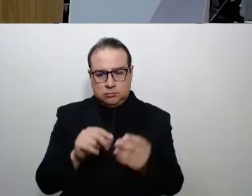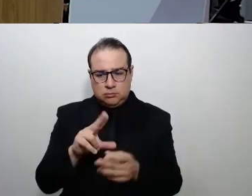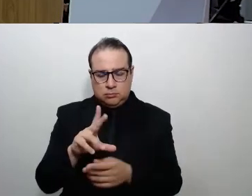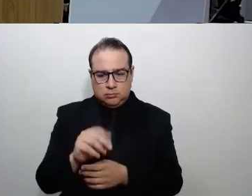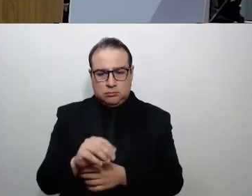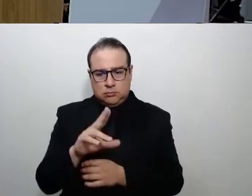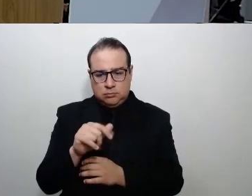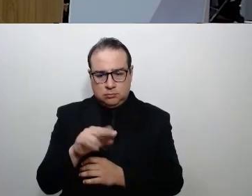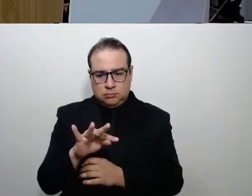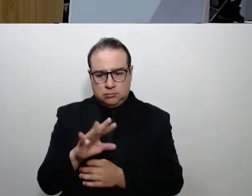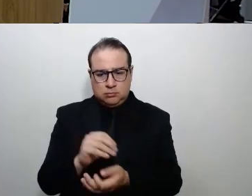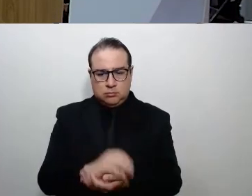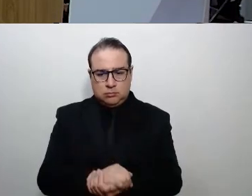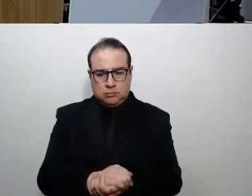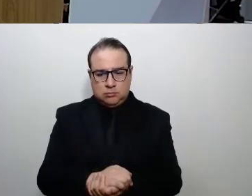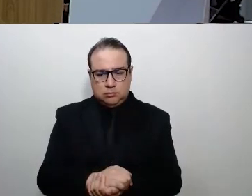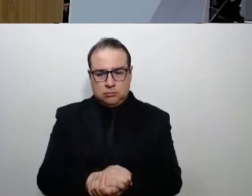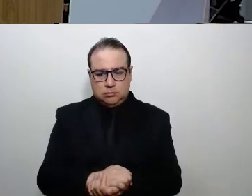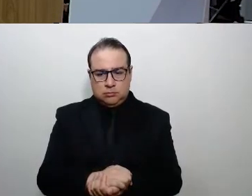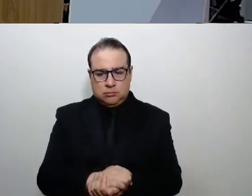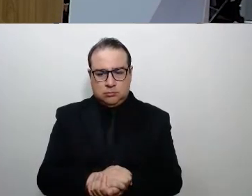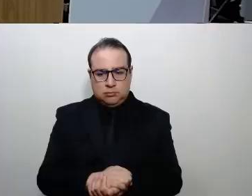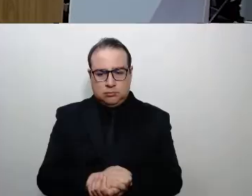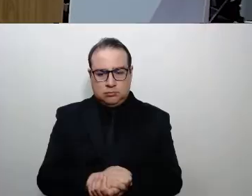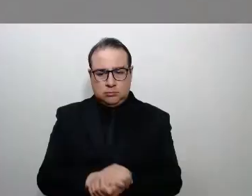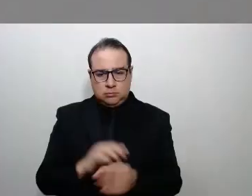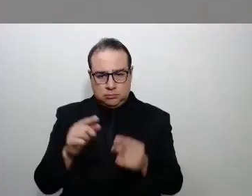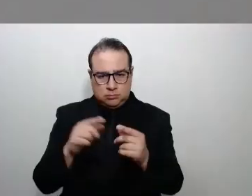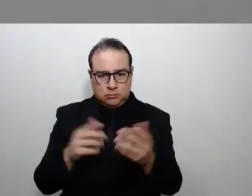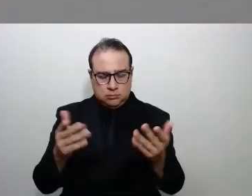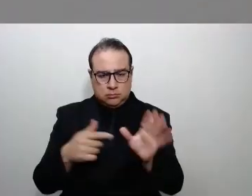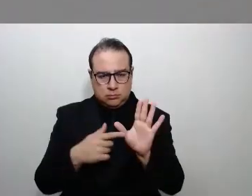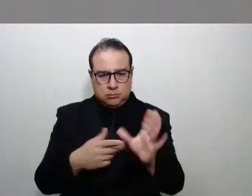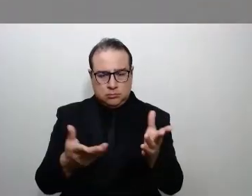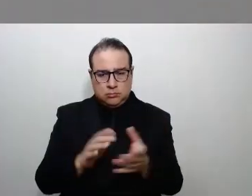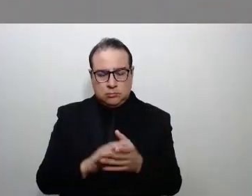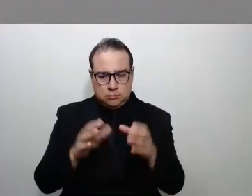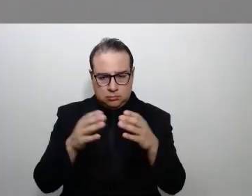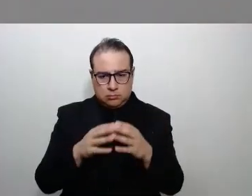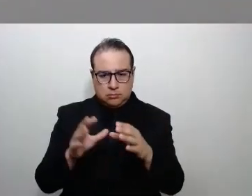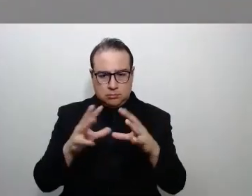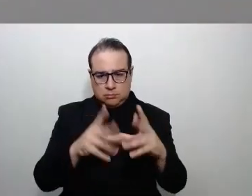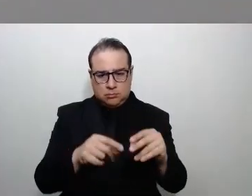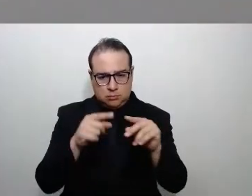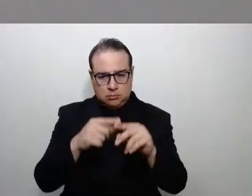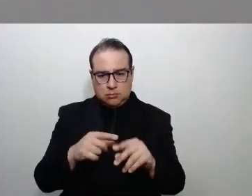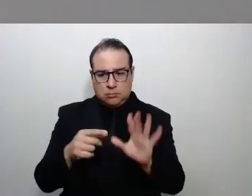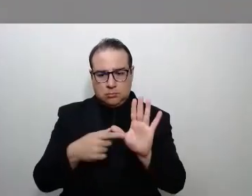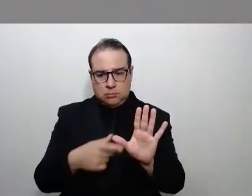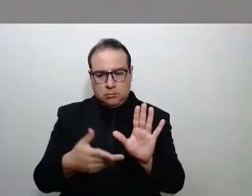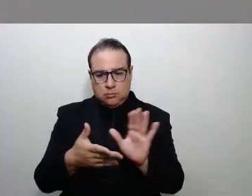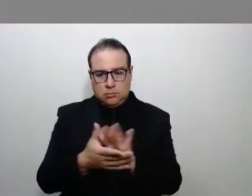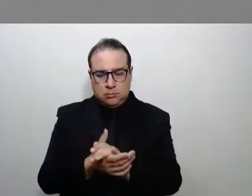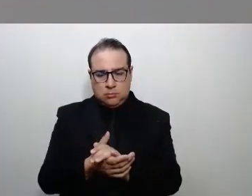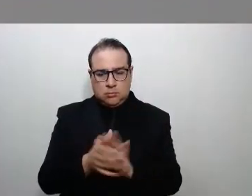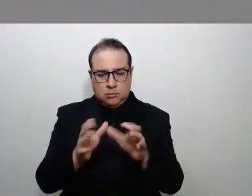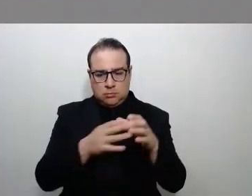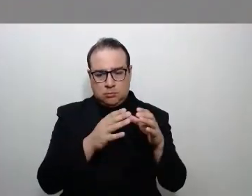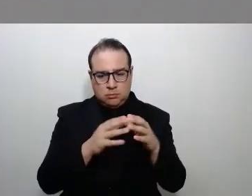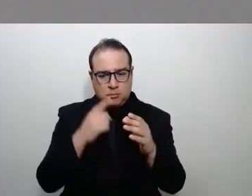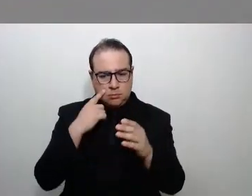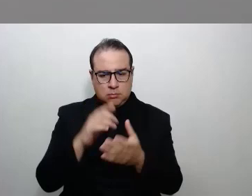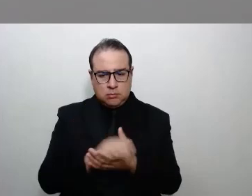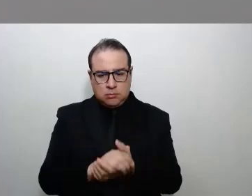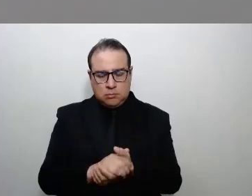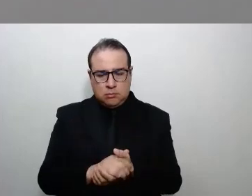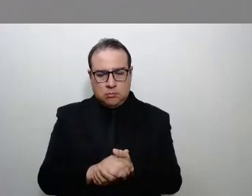Neto e senhoras e senhores magistrados e magistradas servidores e servidores